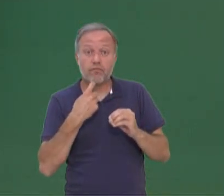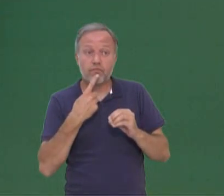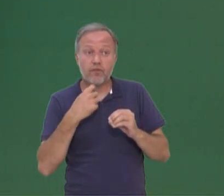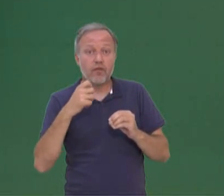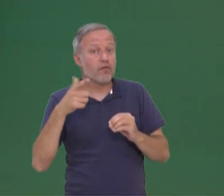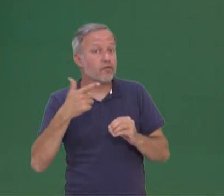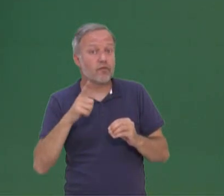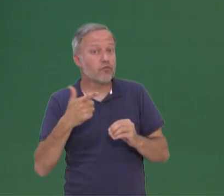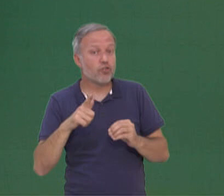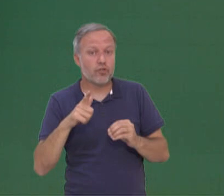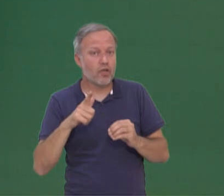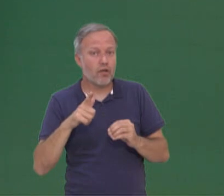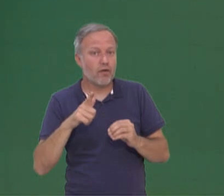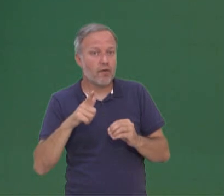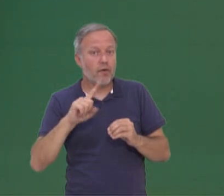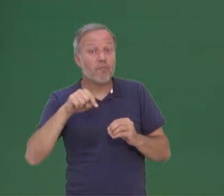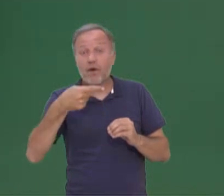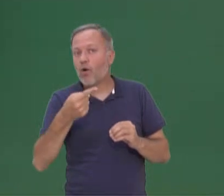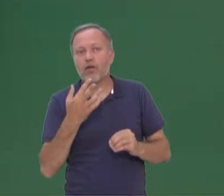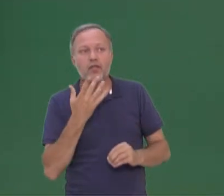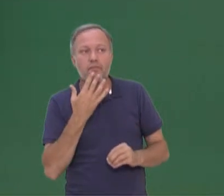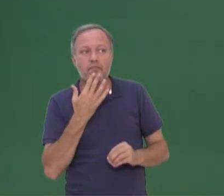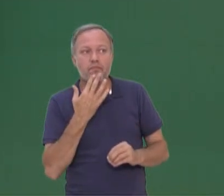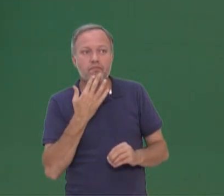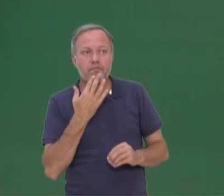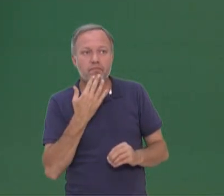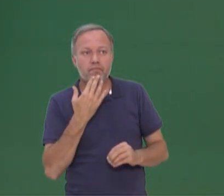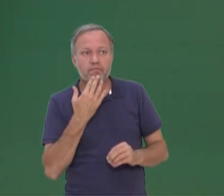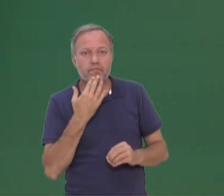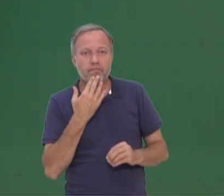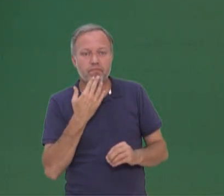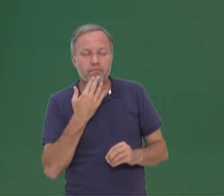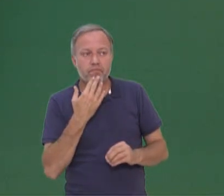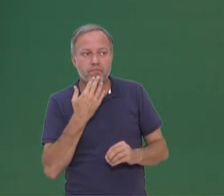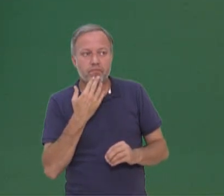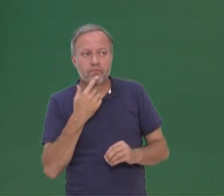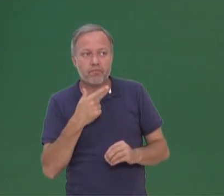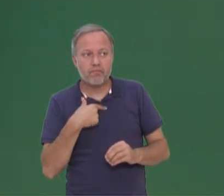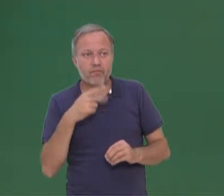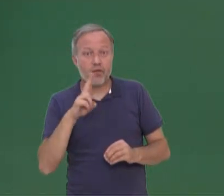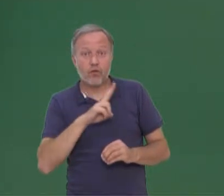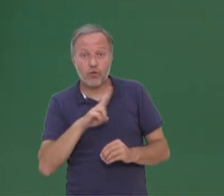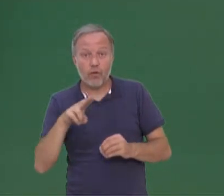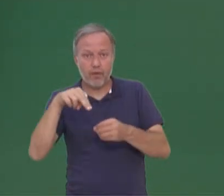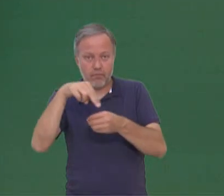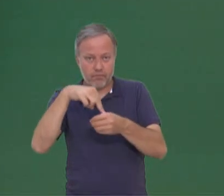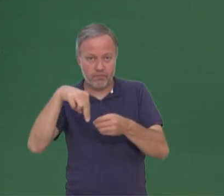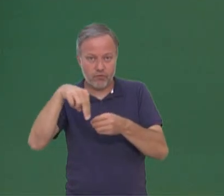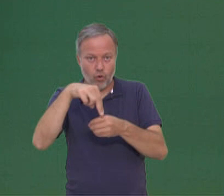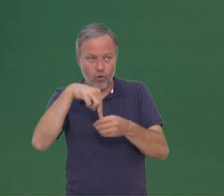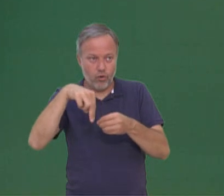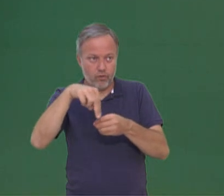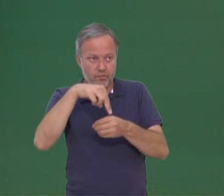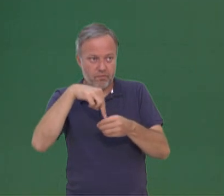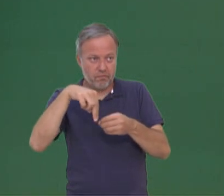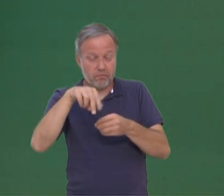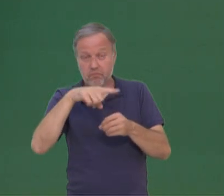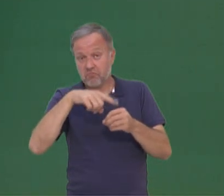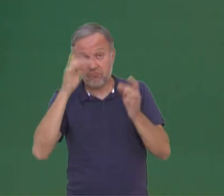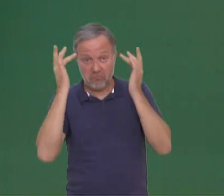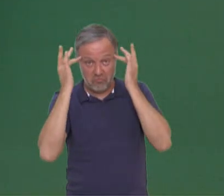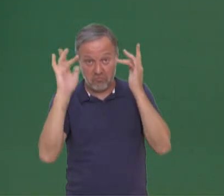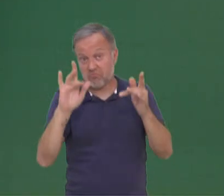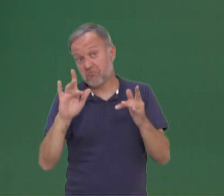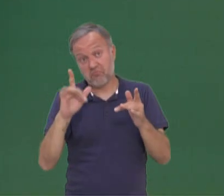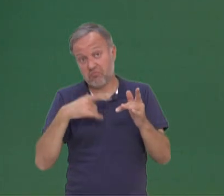mancha. E essa mancha, por geralmente ser centralizada e grande, ele batizou de núcleo. Mas ele não tinha a menor ideia do que fazia